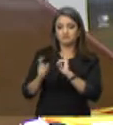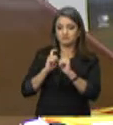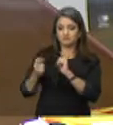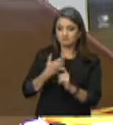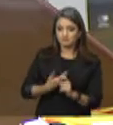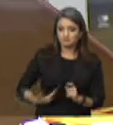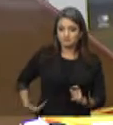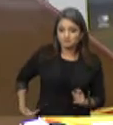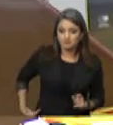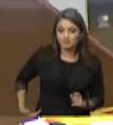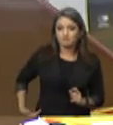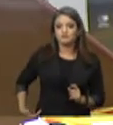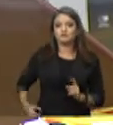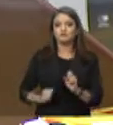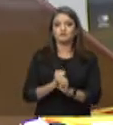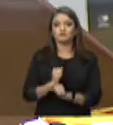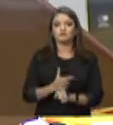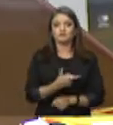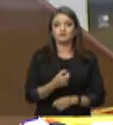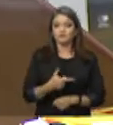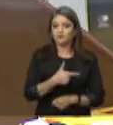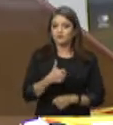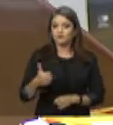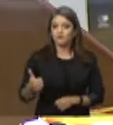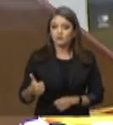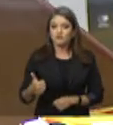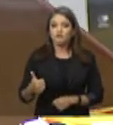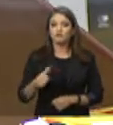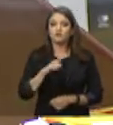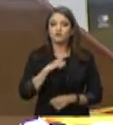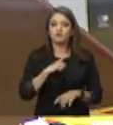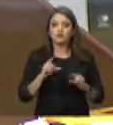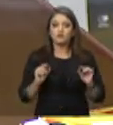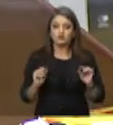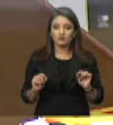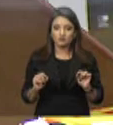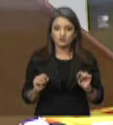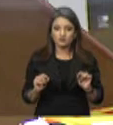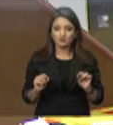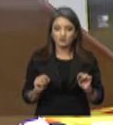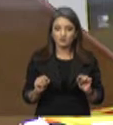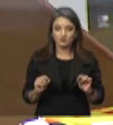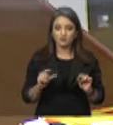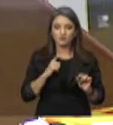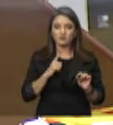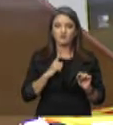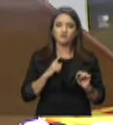14.232 1021 a qual alterando a lei 8429/1992